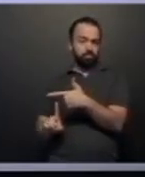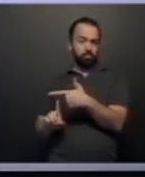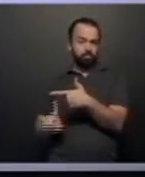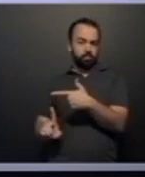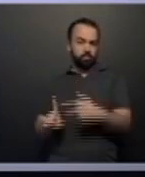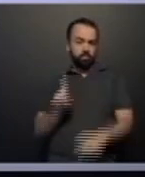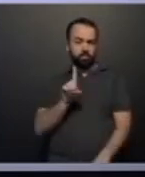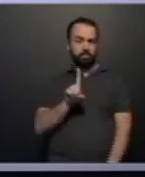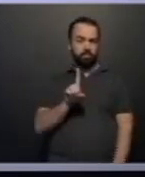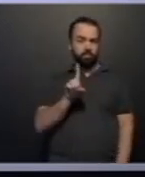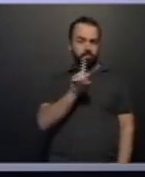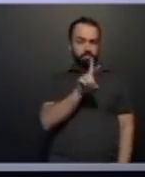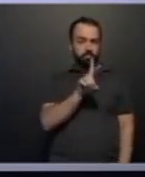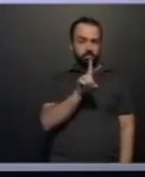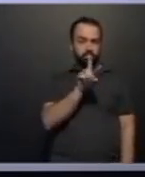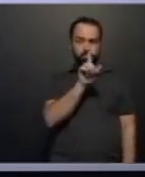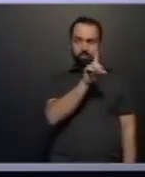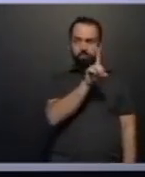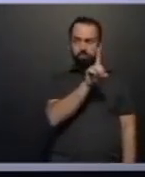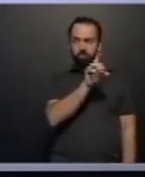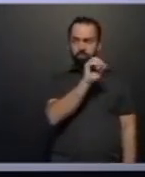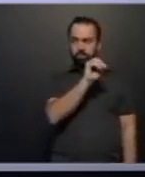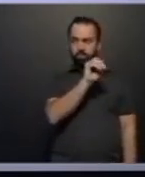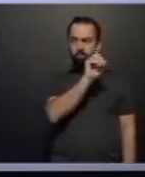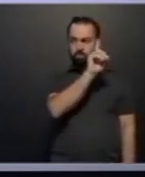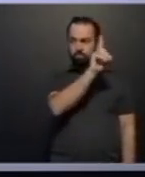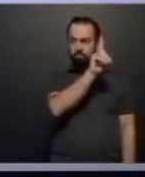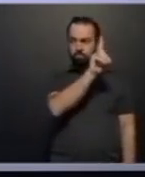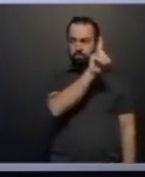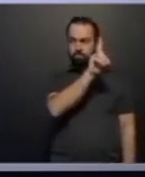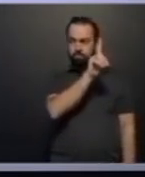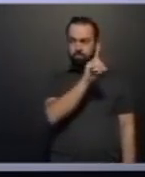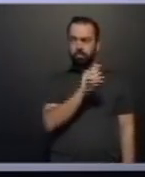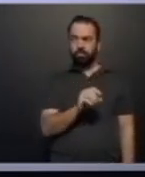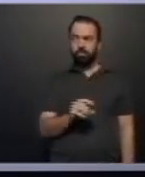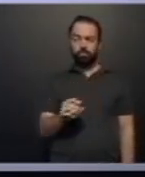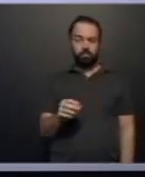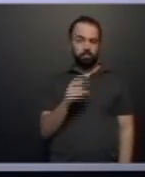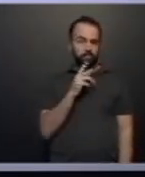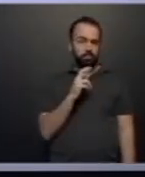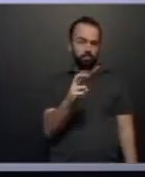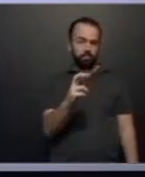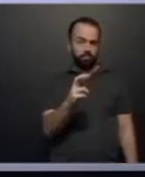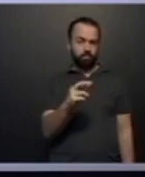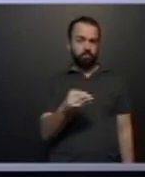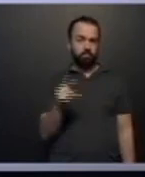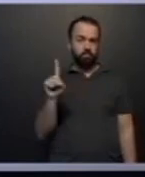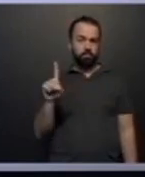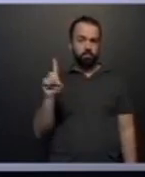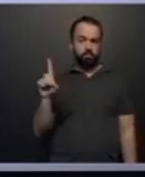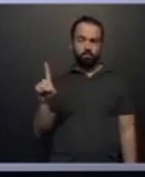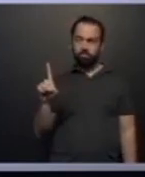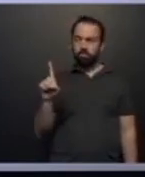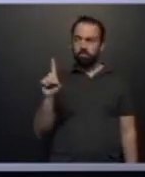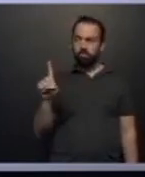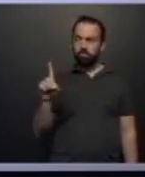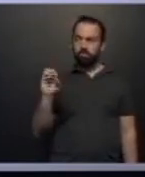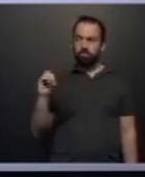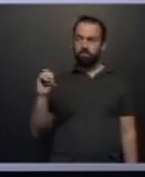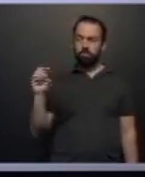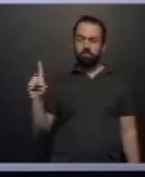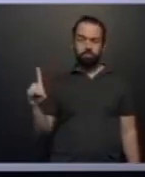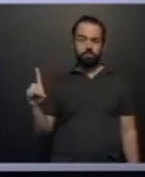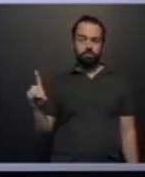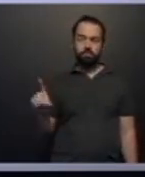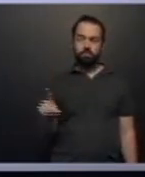1, 1, 1, 0, 1. Olhem só. 1, 1, 1, 0,